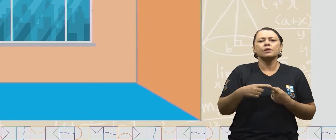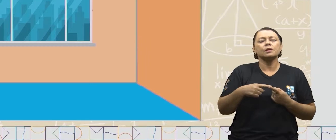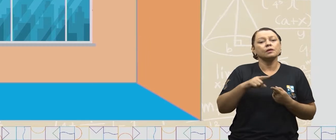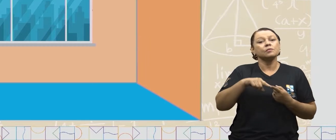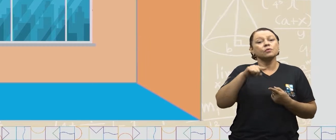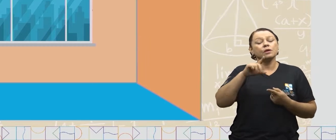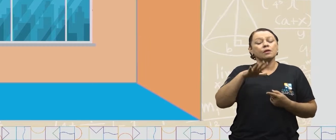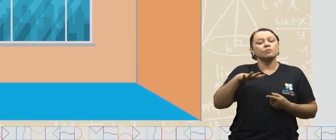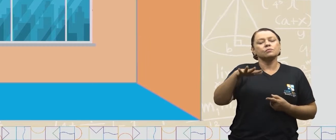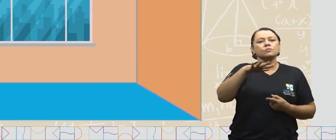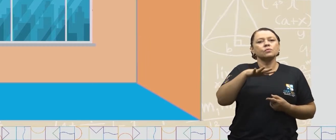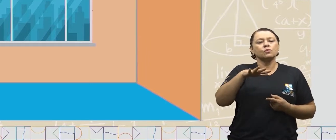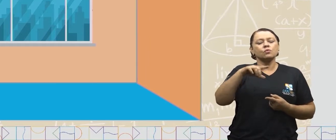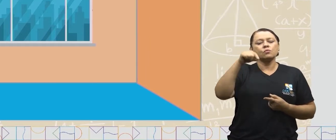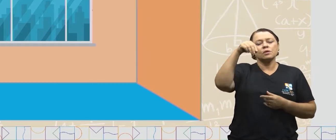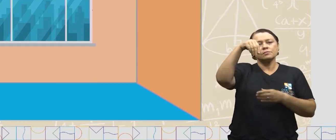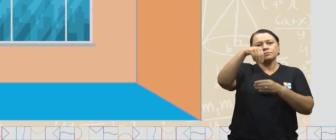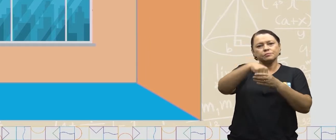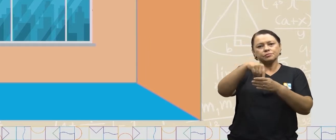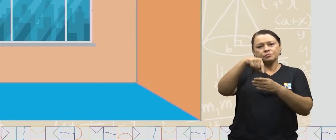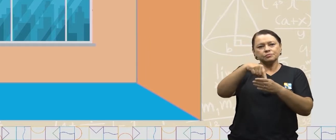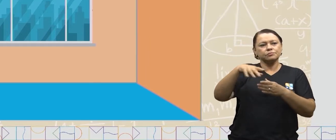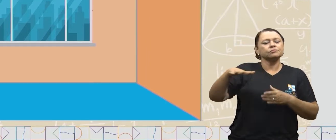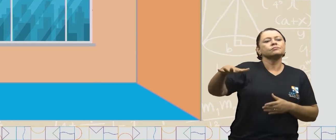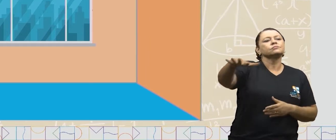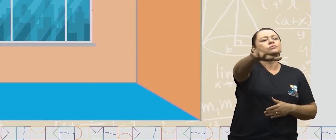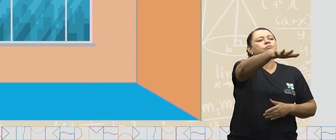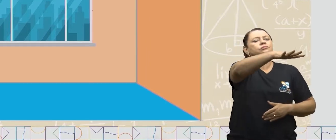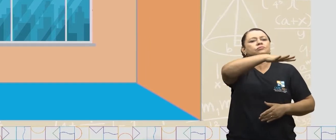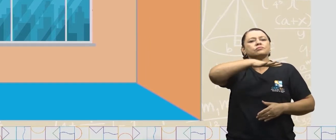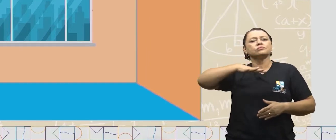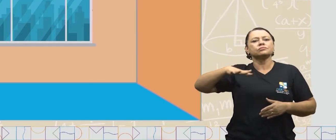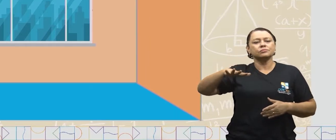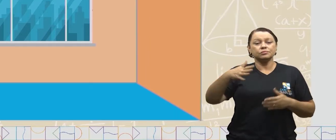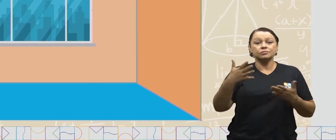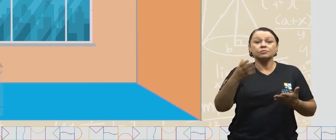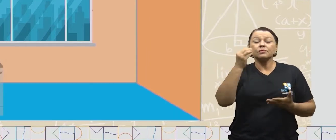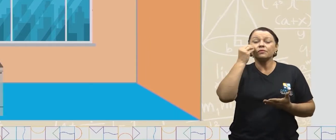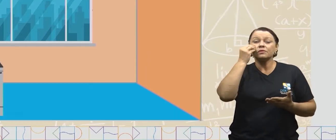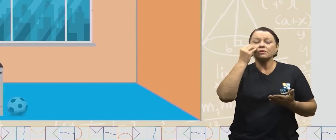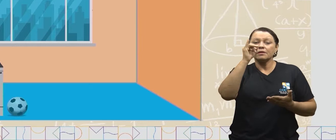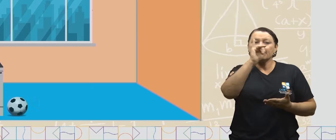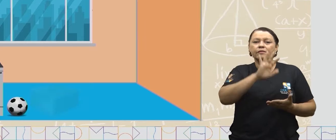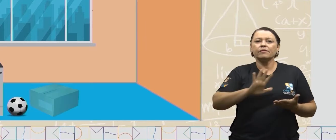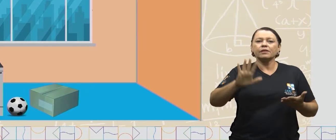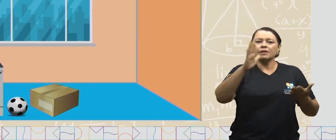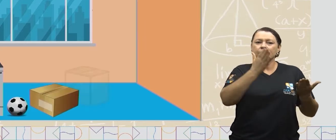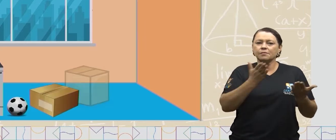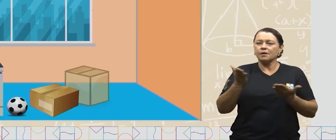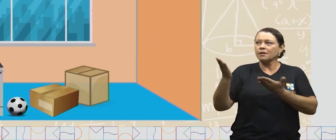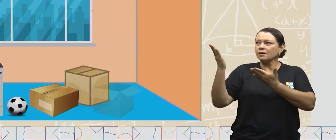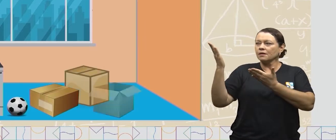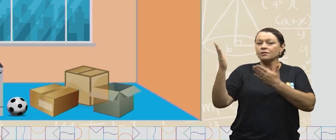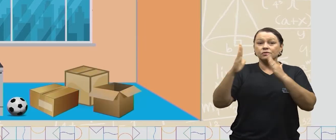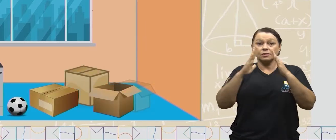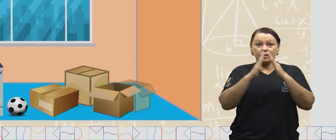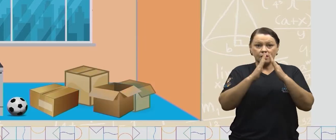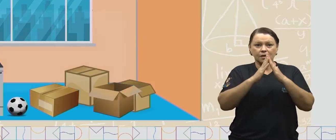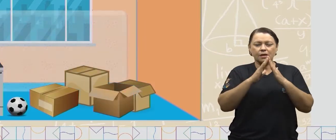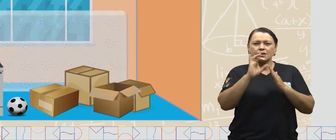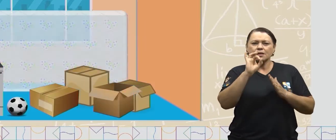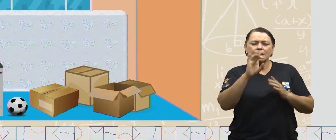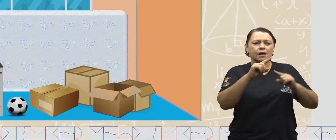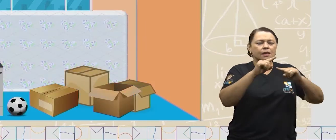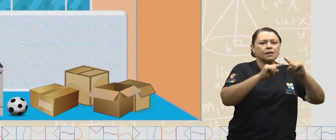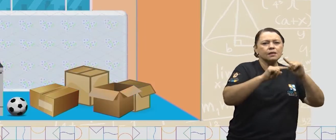porque ocupam um espaço no ambiente. Conforme você pode ver aqui nesta casa, cada um